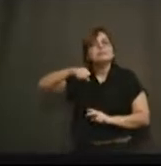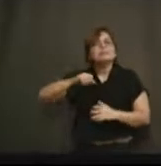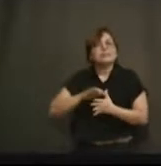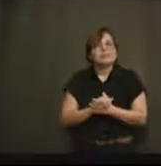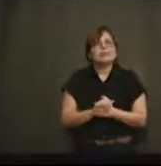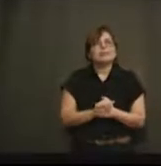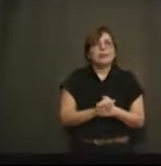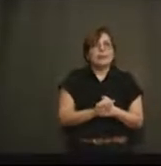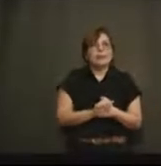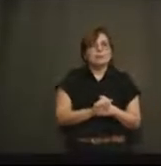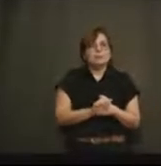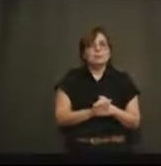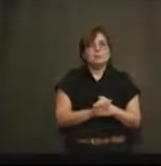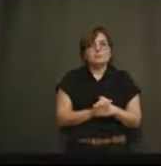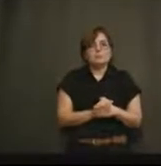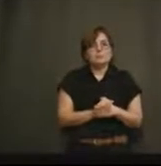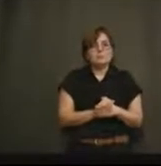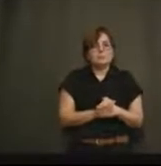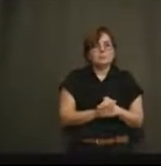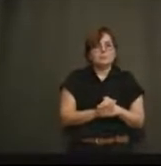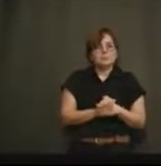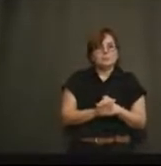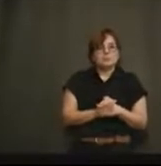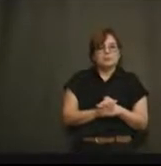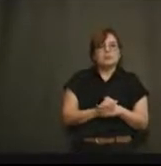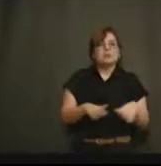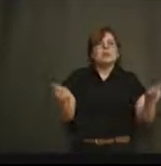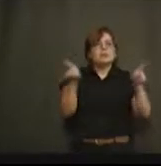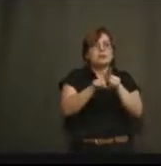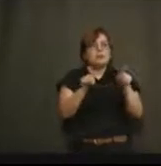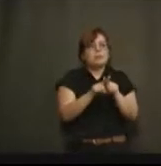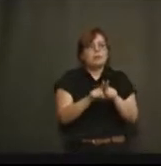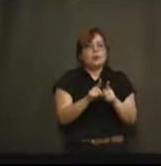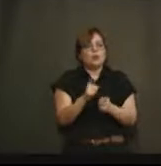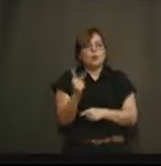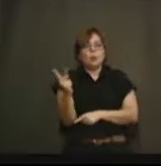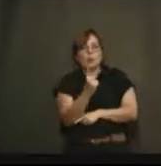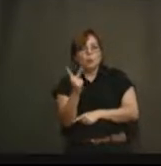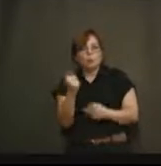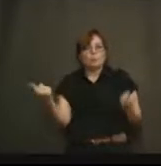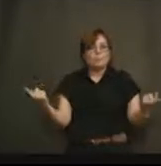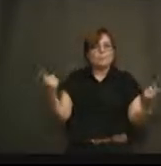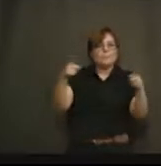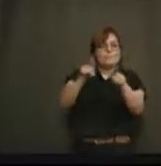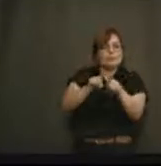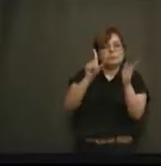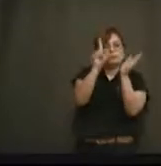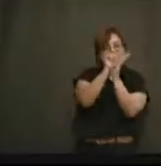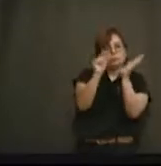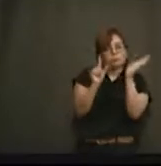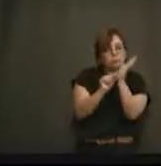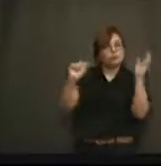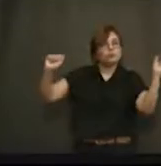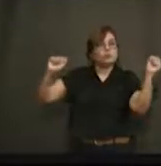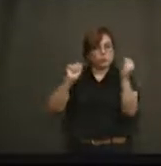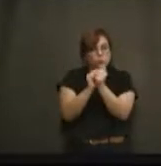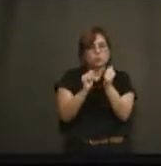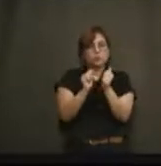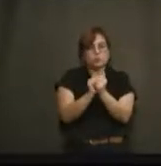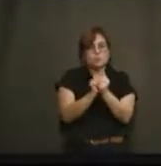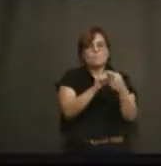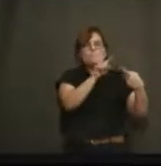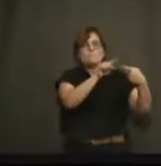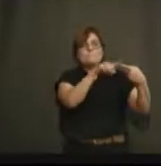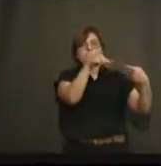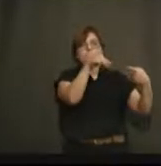também coautoraram, se não me engano, um artigo. A Marília trabalhou em equações ligadas a,